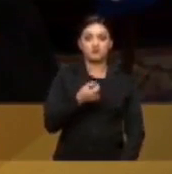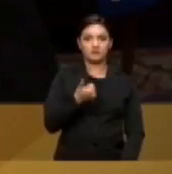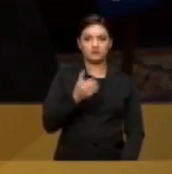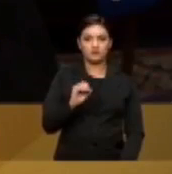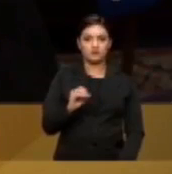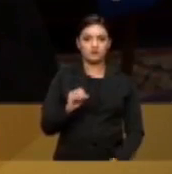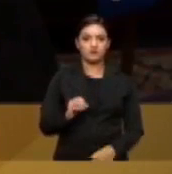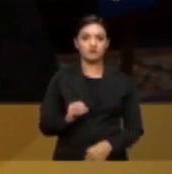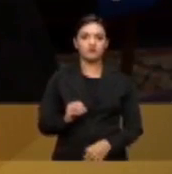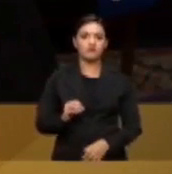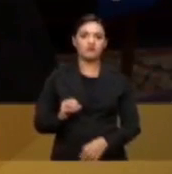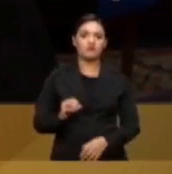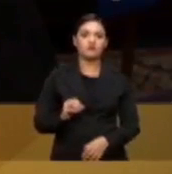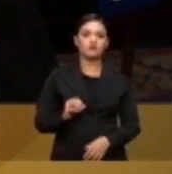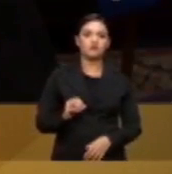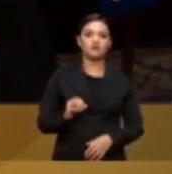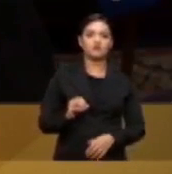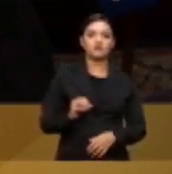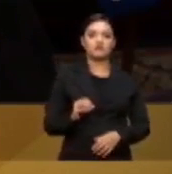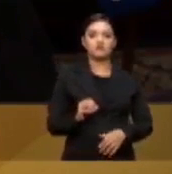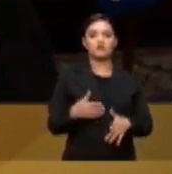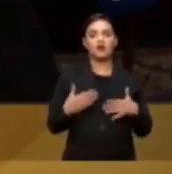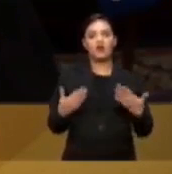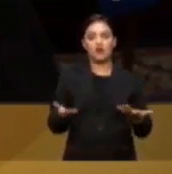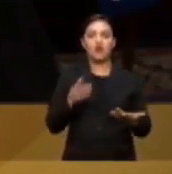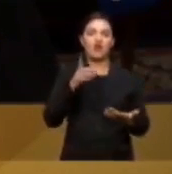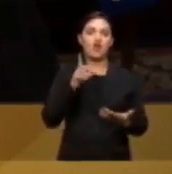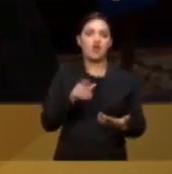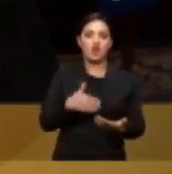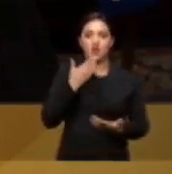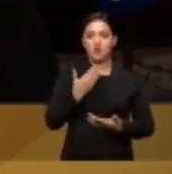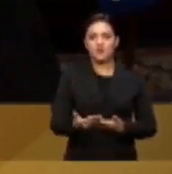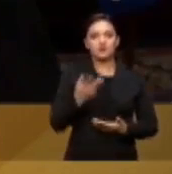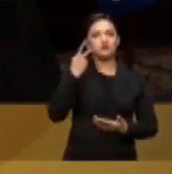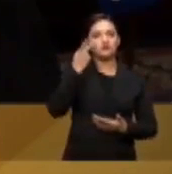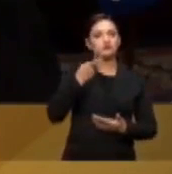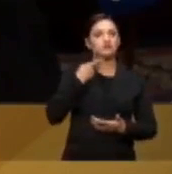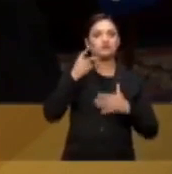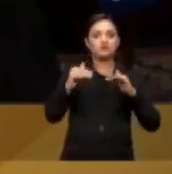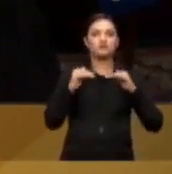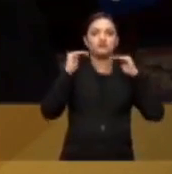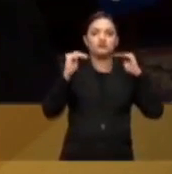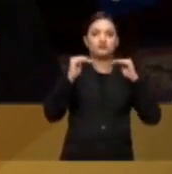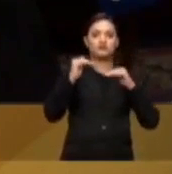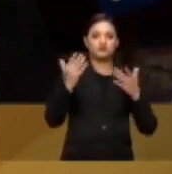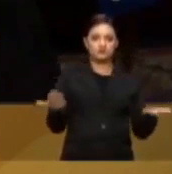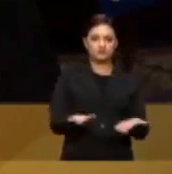01/2010. É como se manifesta o Procurador-Geral da República nesta